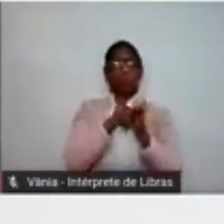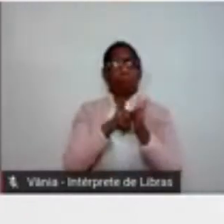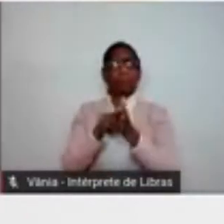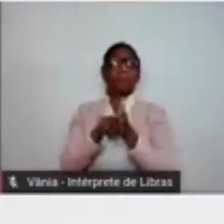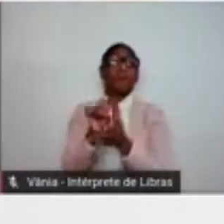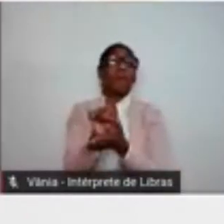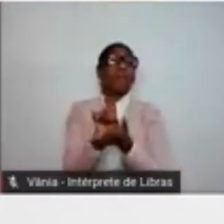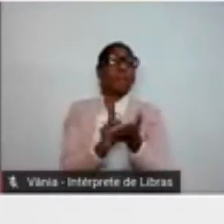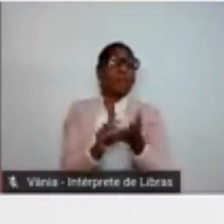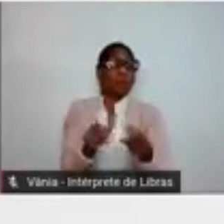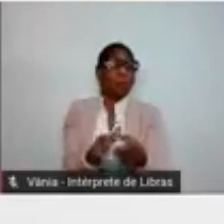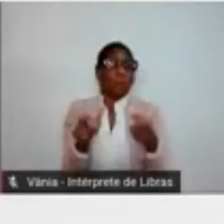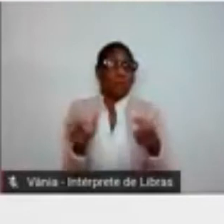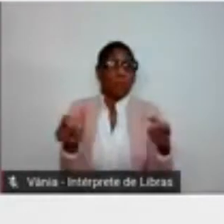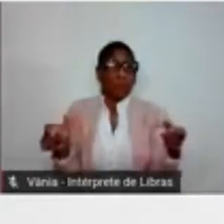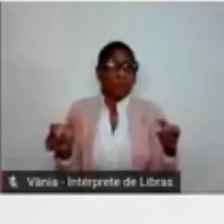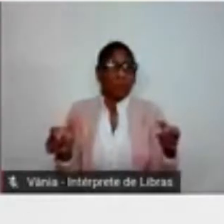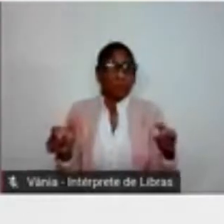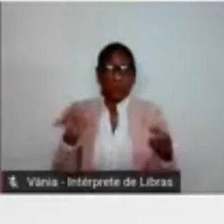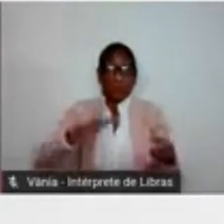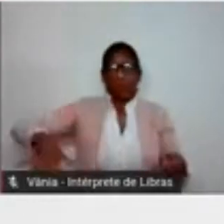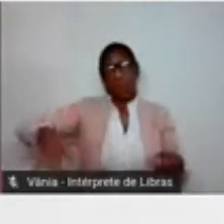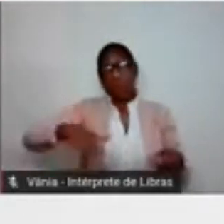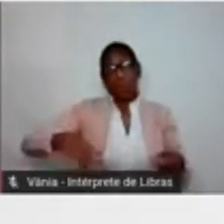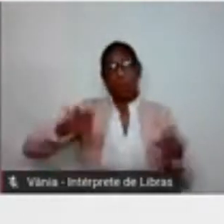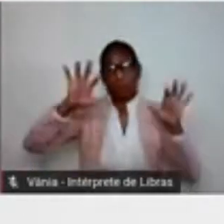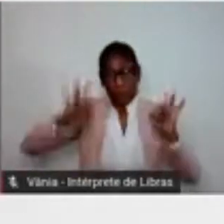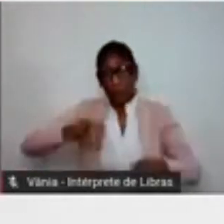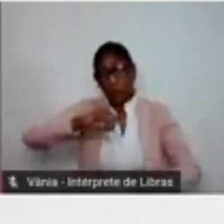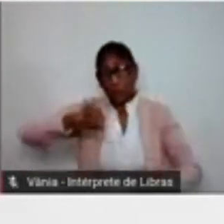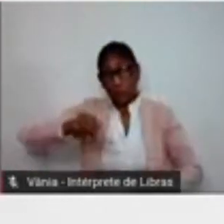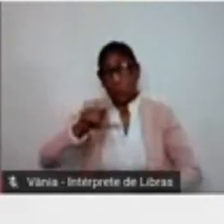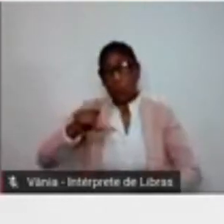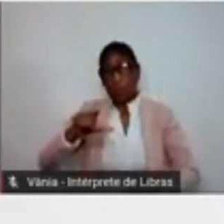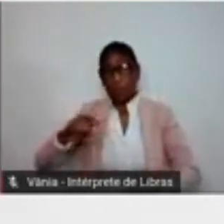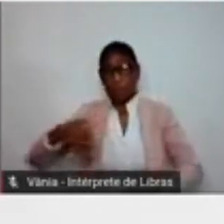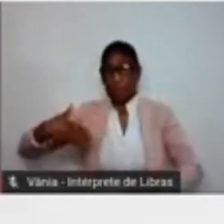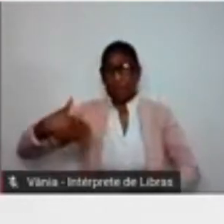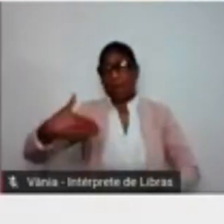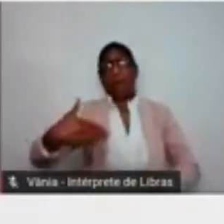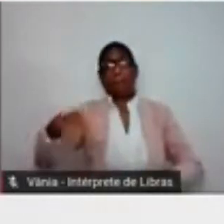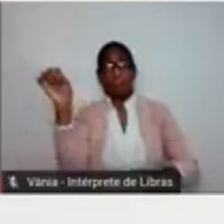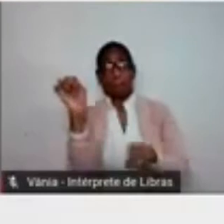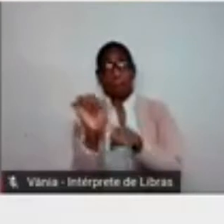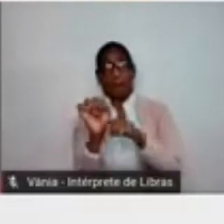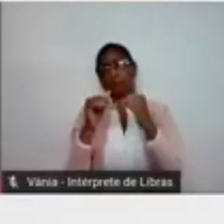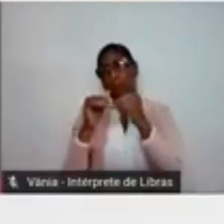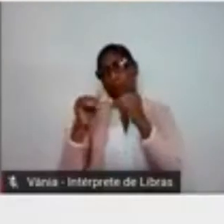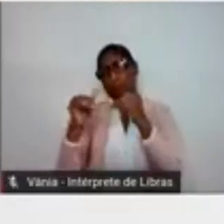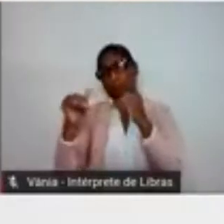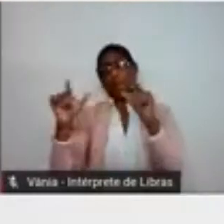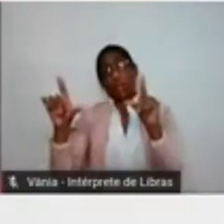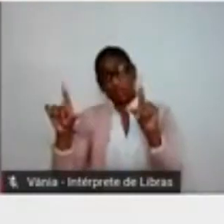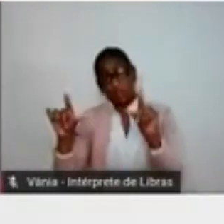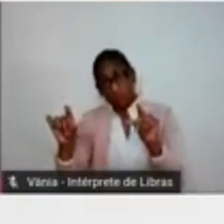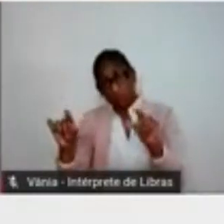expansão e do final de julho para cá, uma certa estabilização, uma diminuição